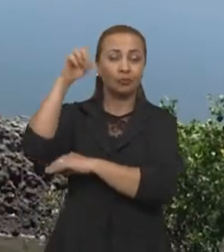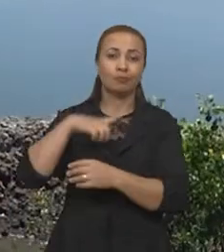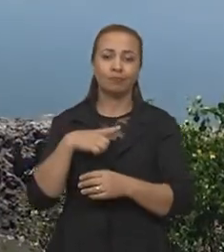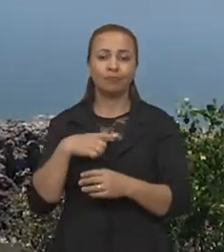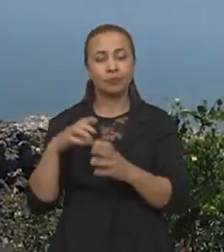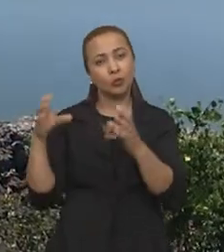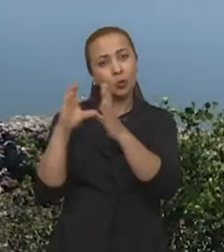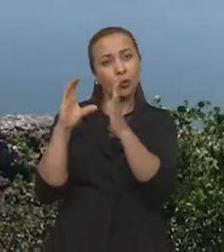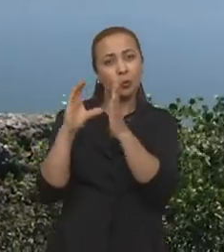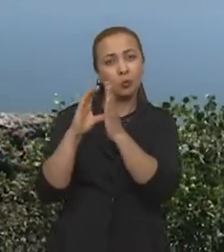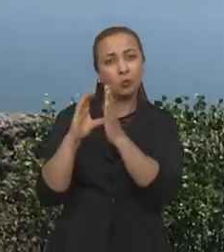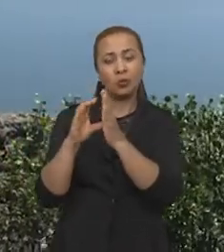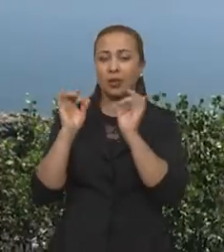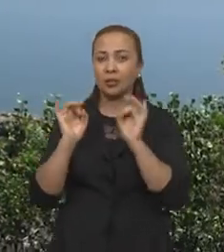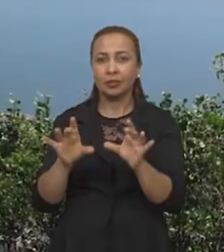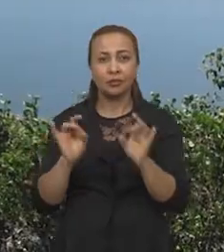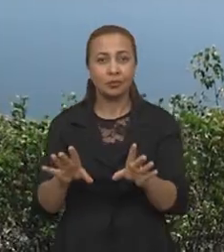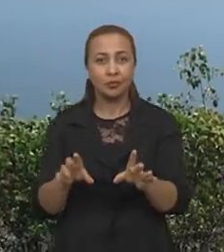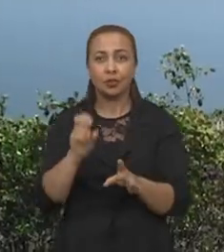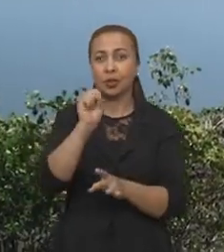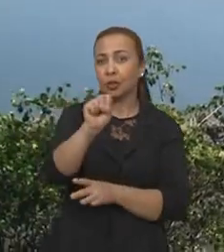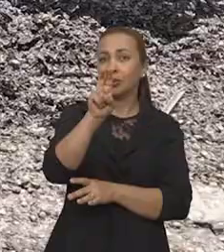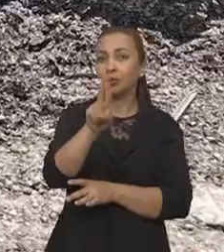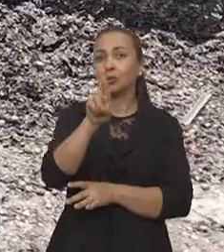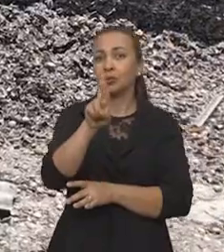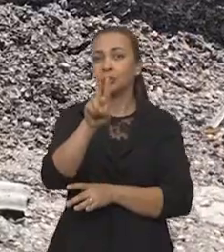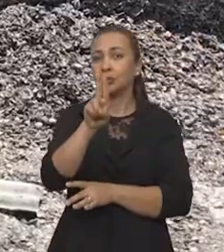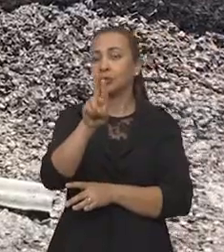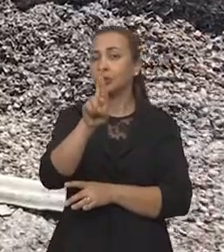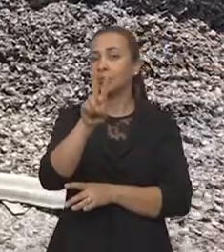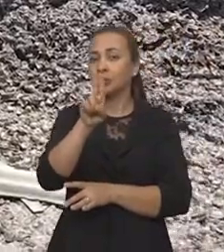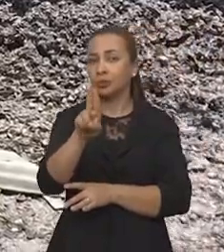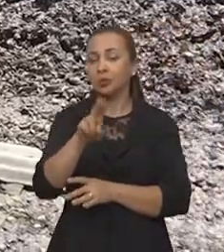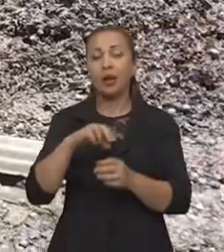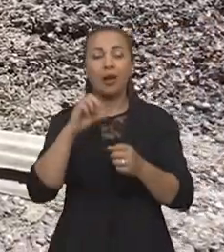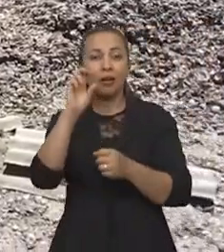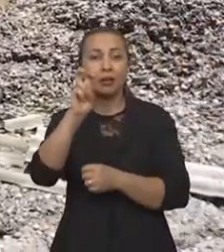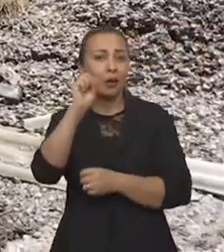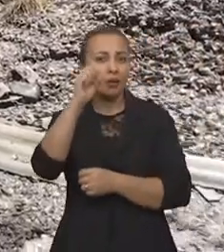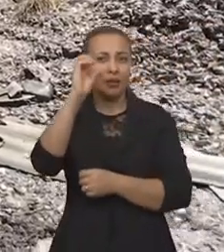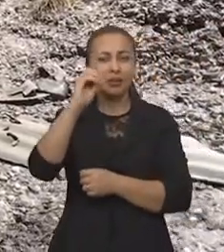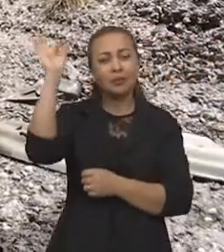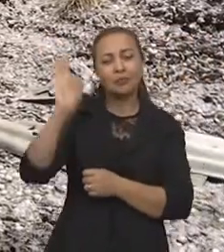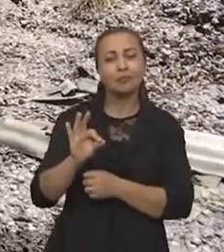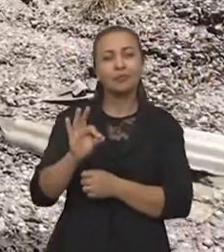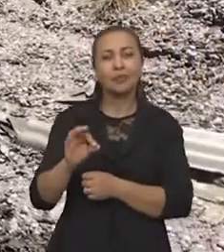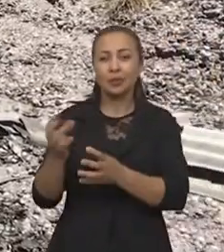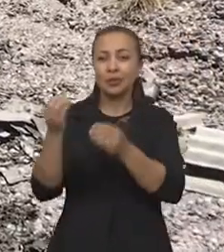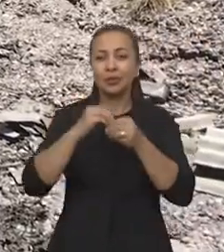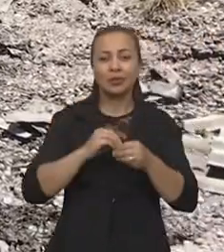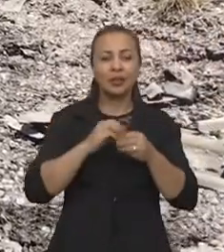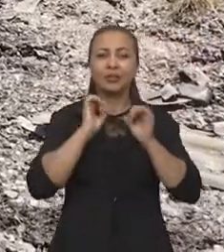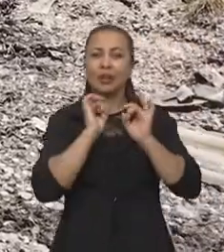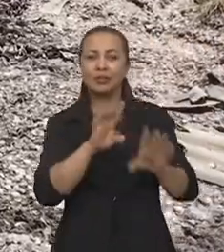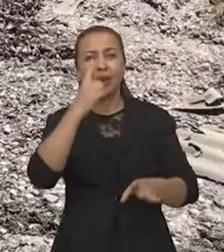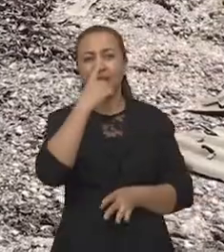uma comunidade pesqueira que sobrevive da venda do sururu, principalmente, e 80% do que vem do sururu se